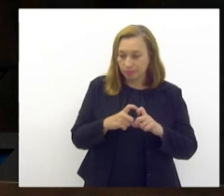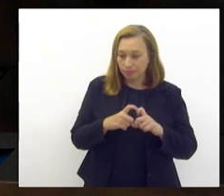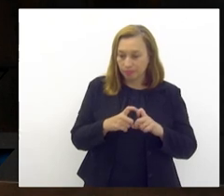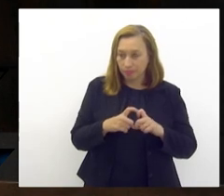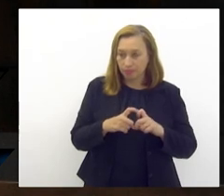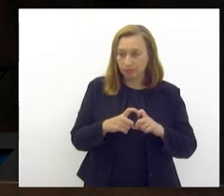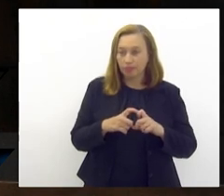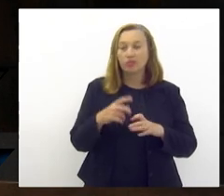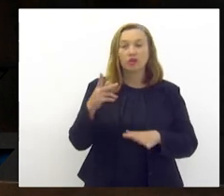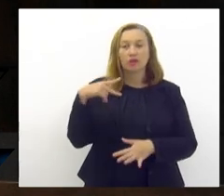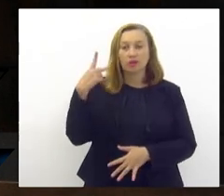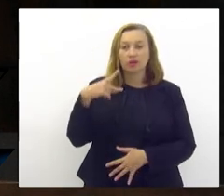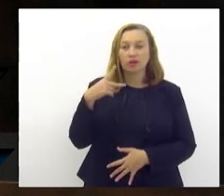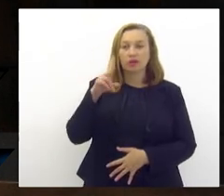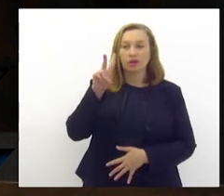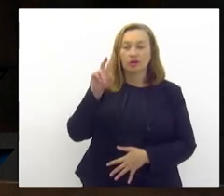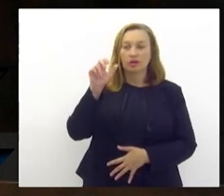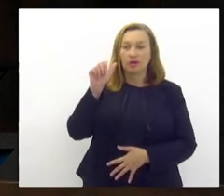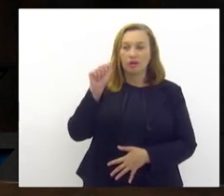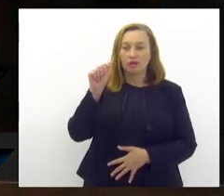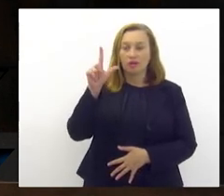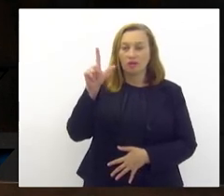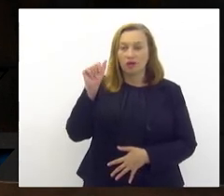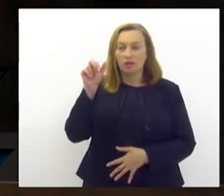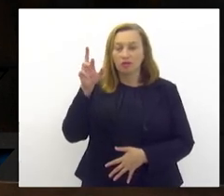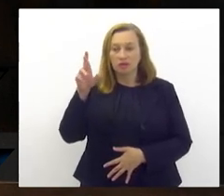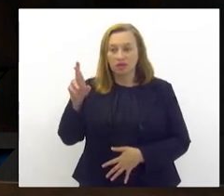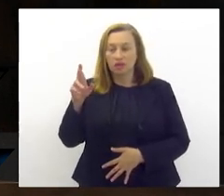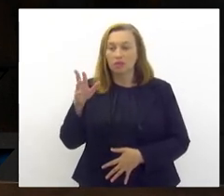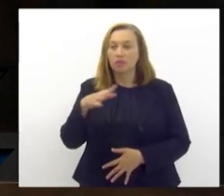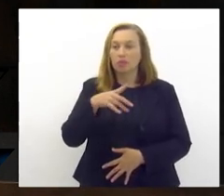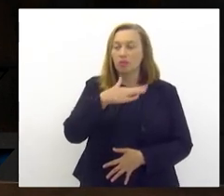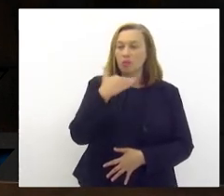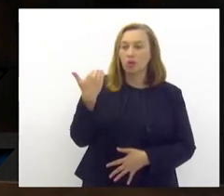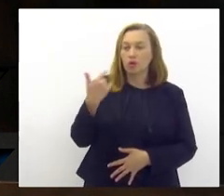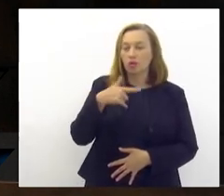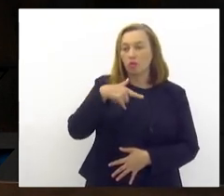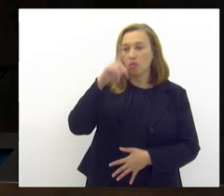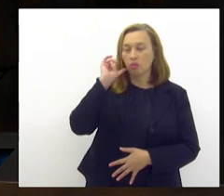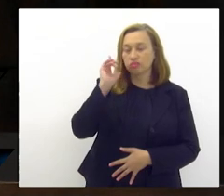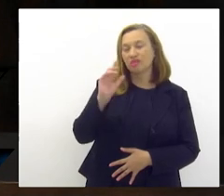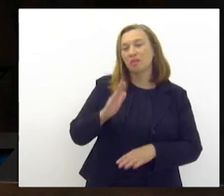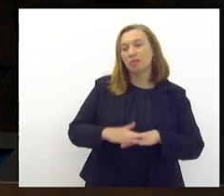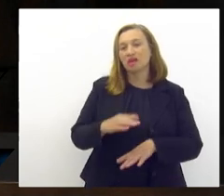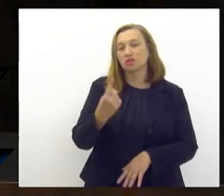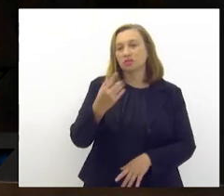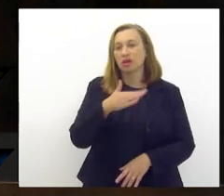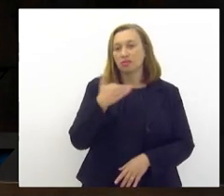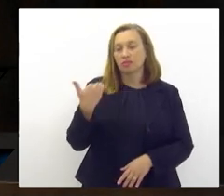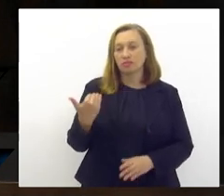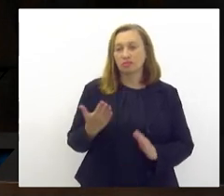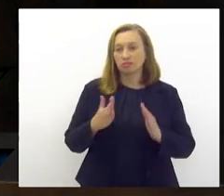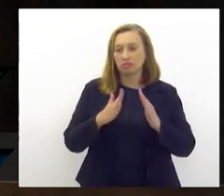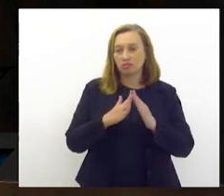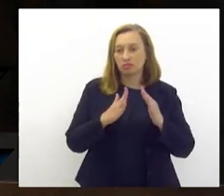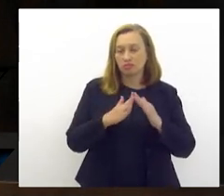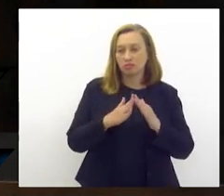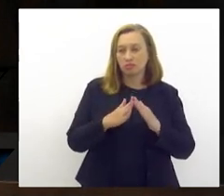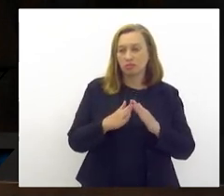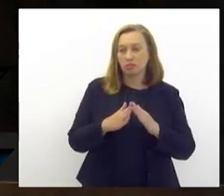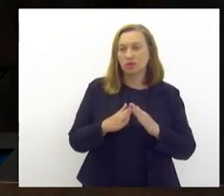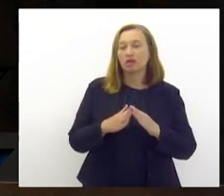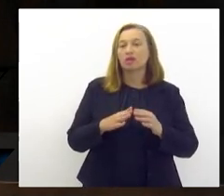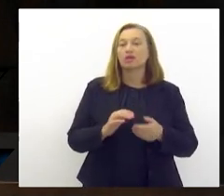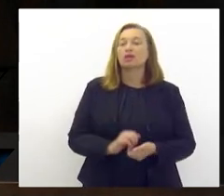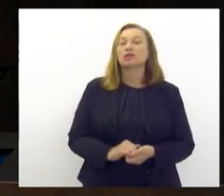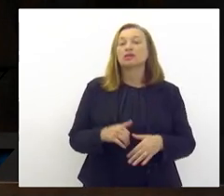desse parlamento, Walter Maia Júnior, que faleceu na data de ontem, mais um colega aqui da casa, do departamento médico que a gente perde.